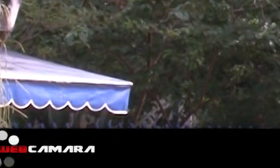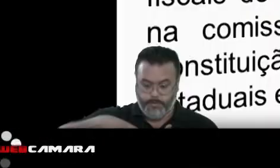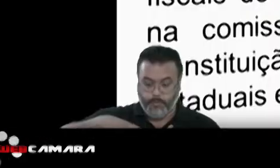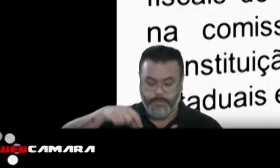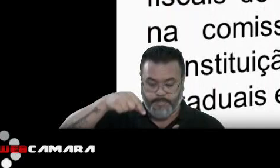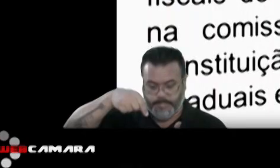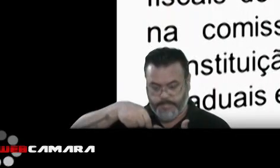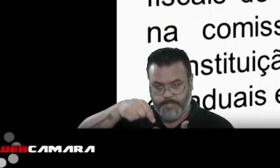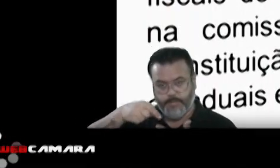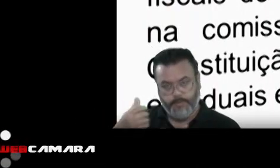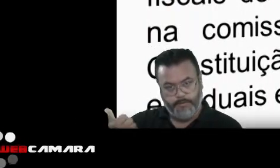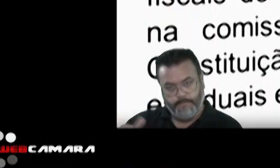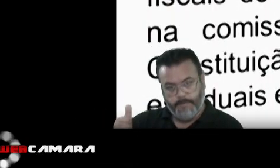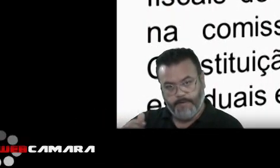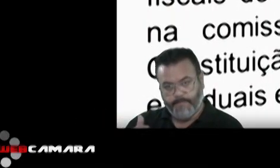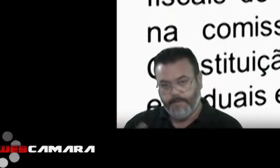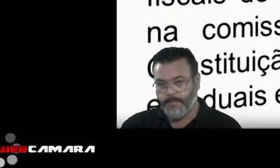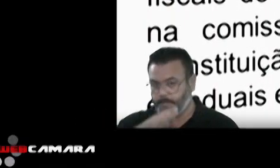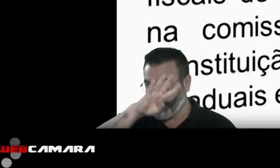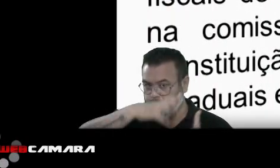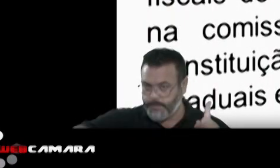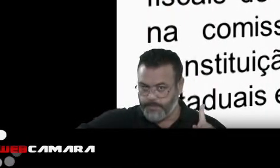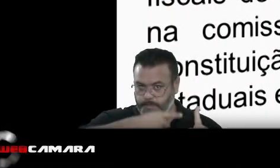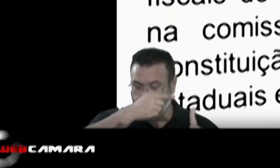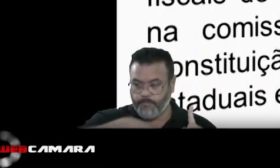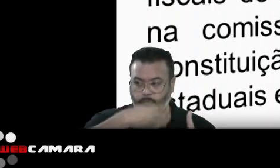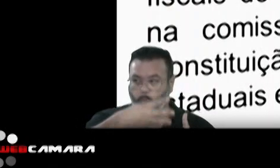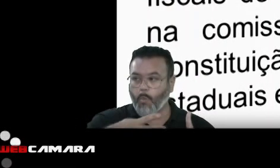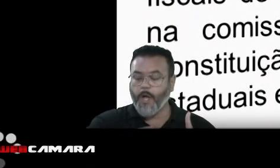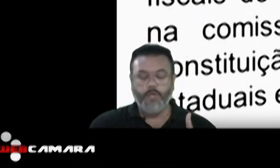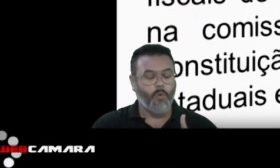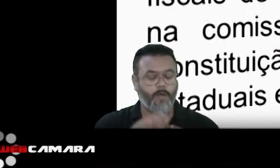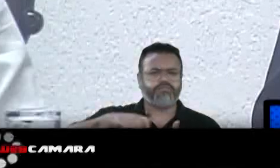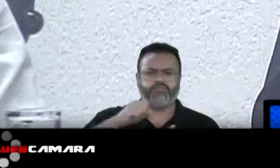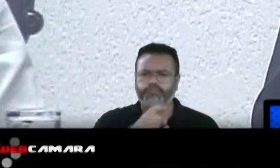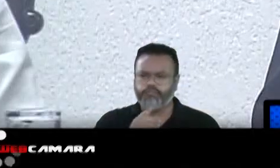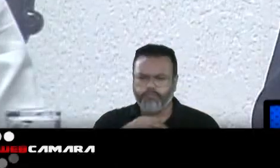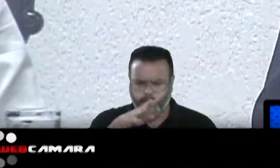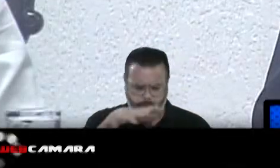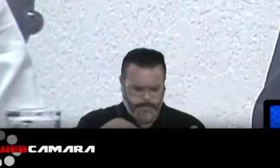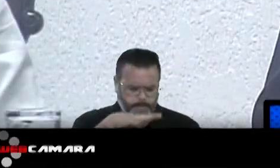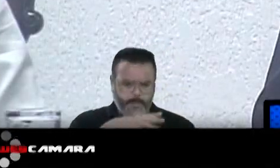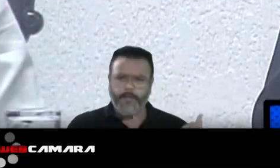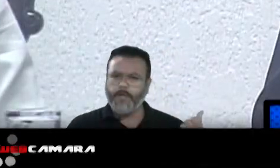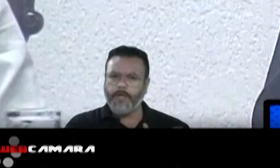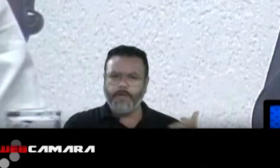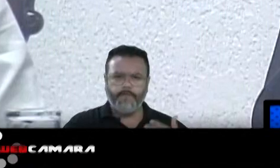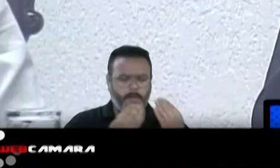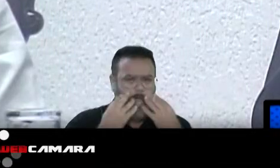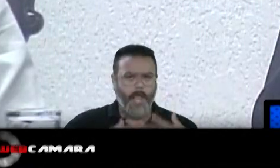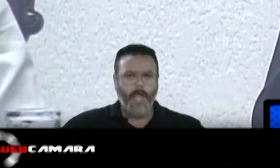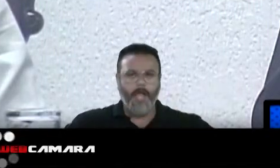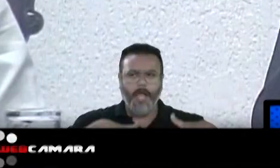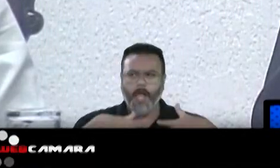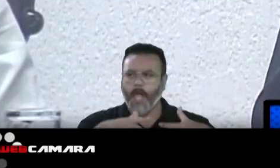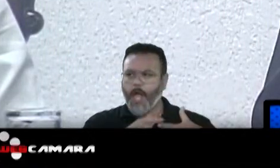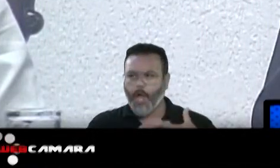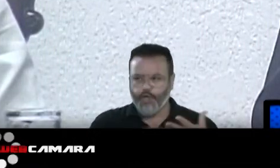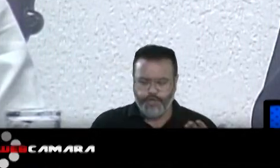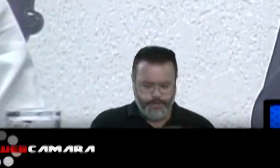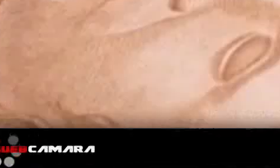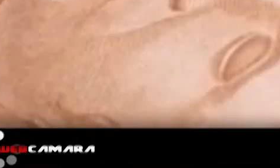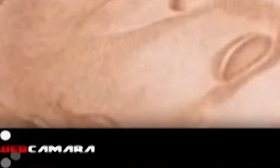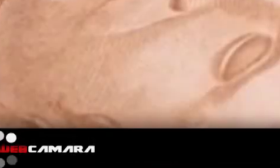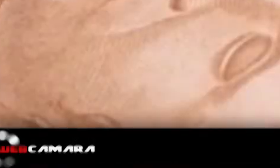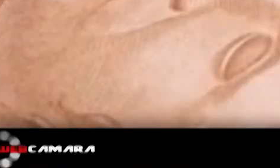Prefeitura, relativos às metas fiscais dos quatro últimos meses de 2022. A audiência foi presidida pelo vereador João Henrique